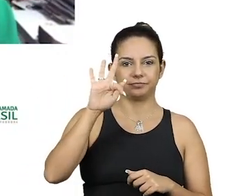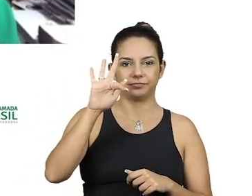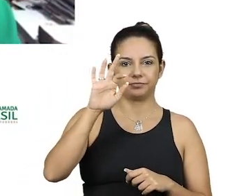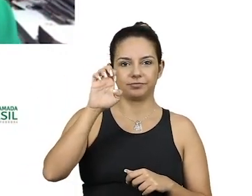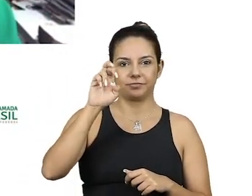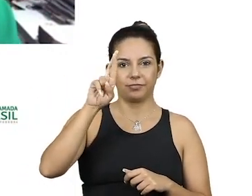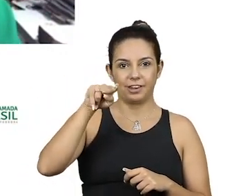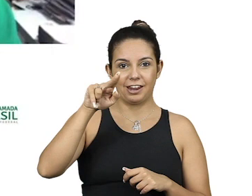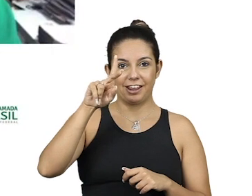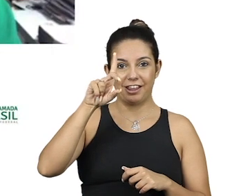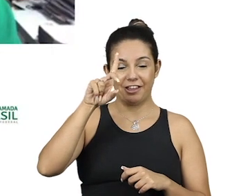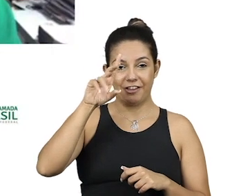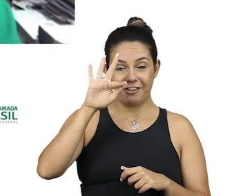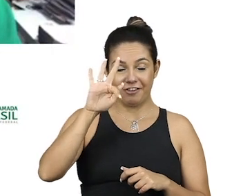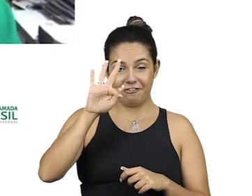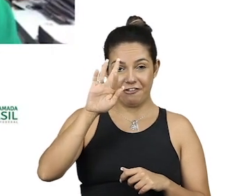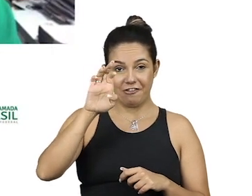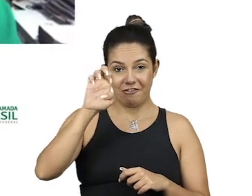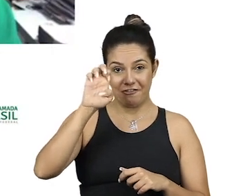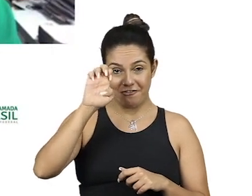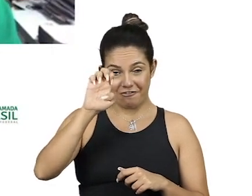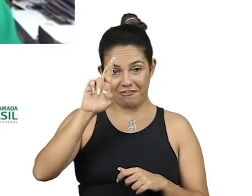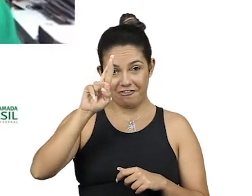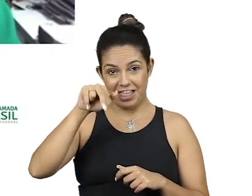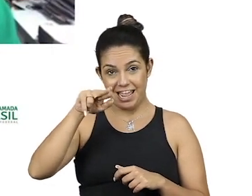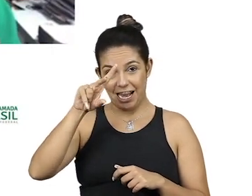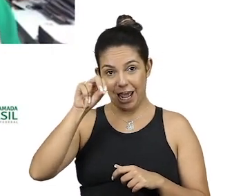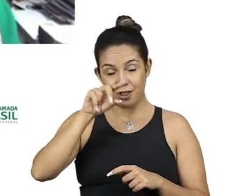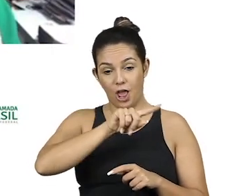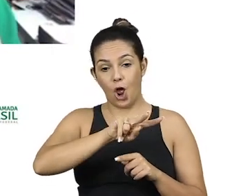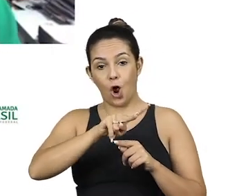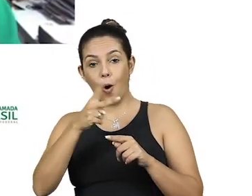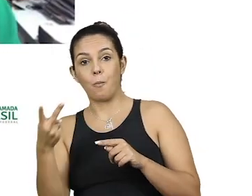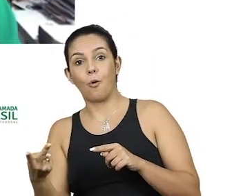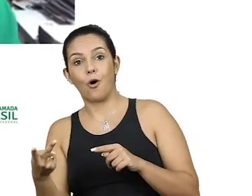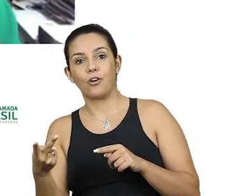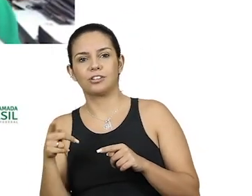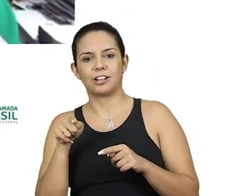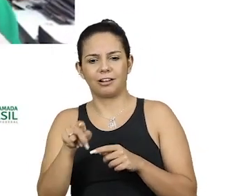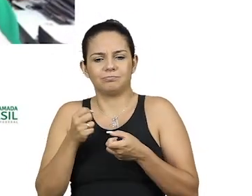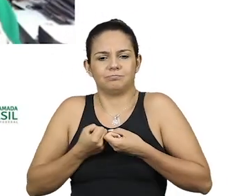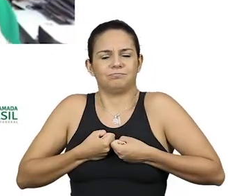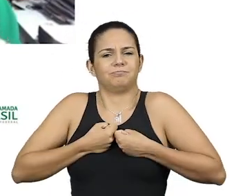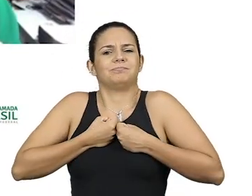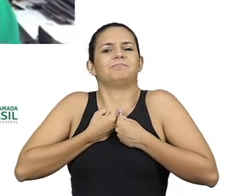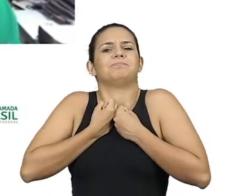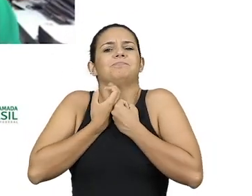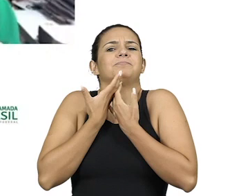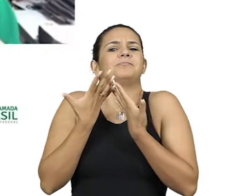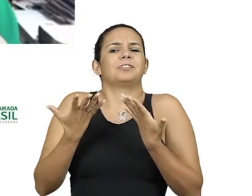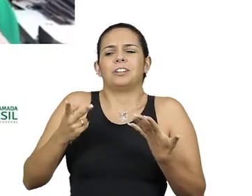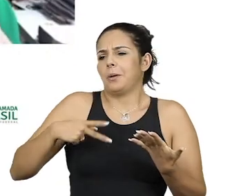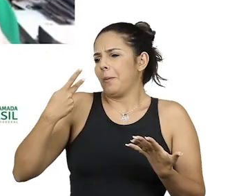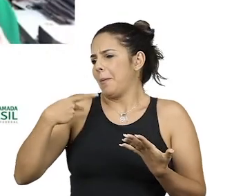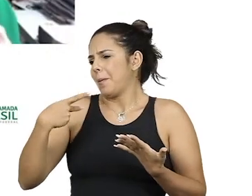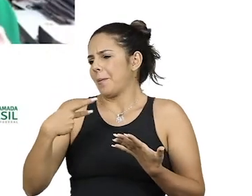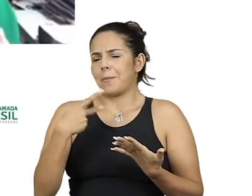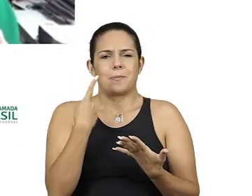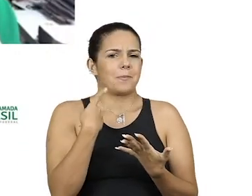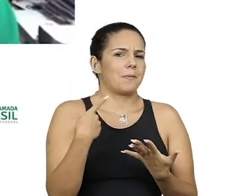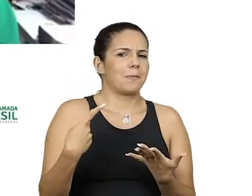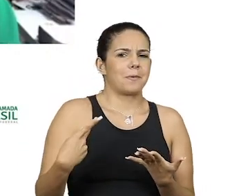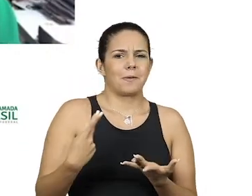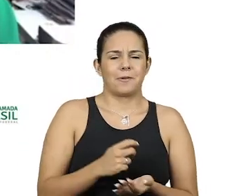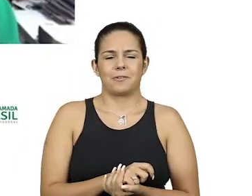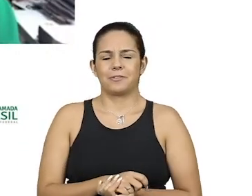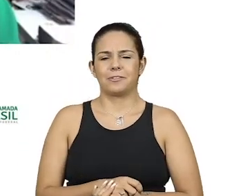Fernando era o oposto do Rubem, porque Fernando era transbordante, era falastrão,